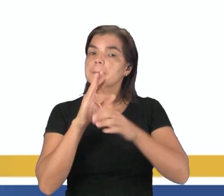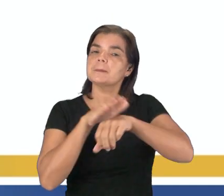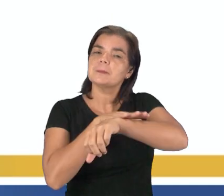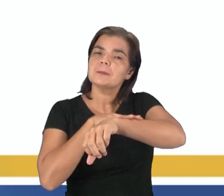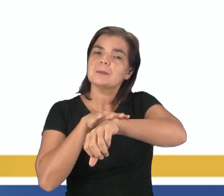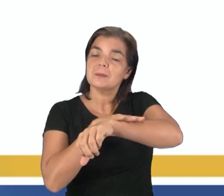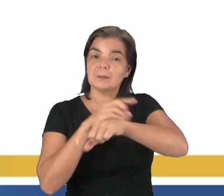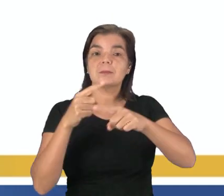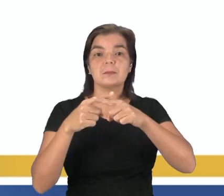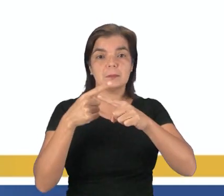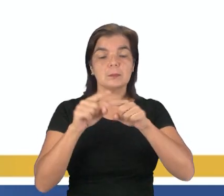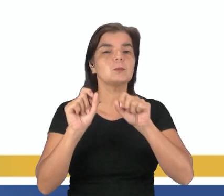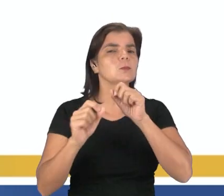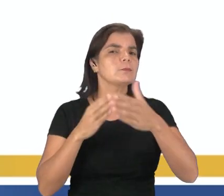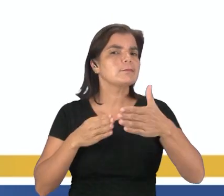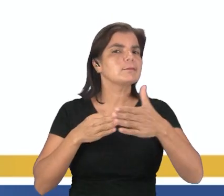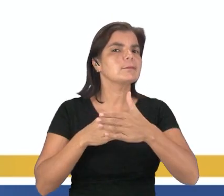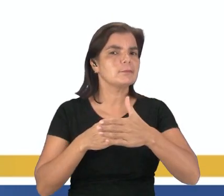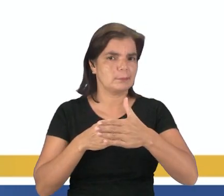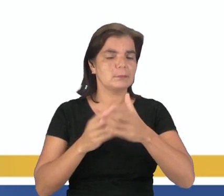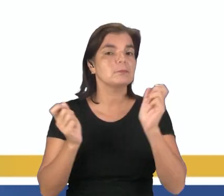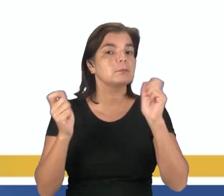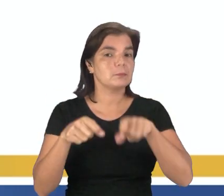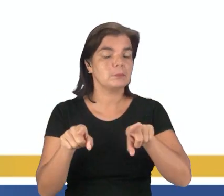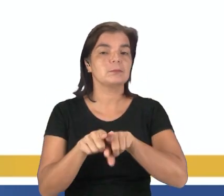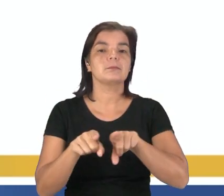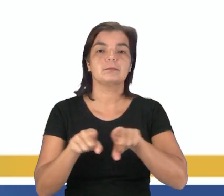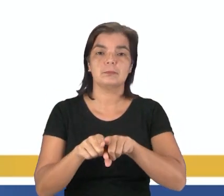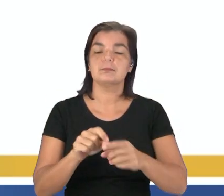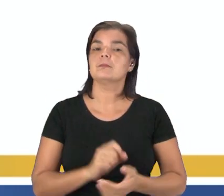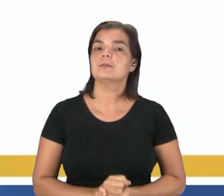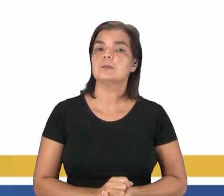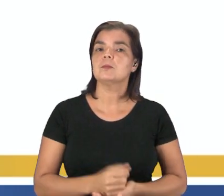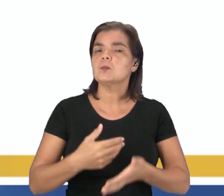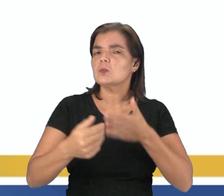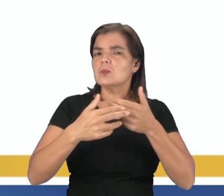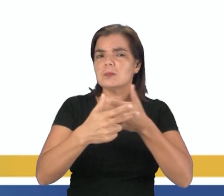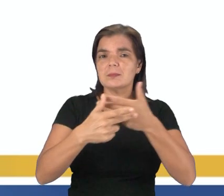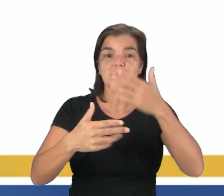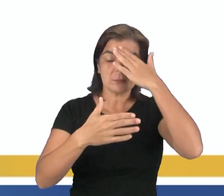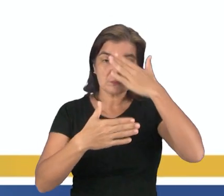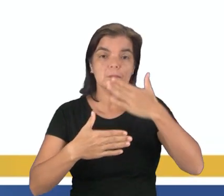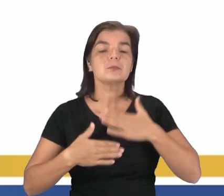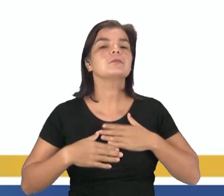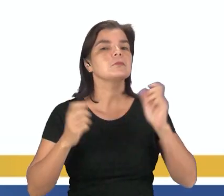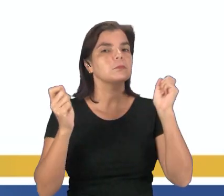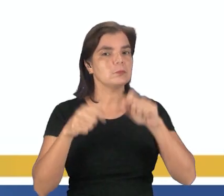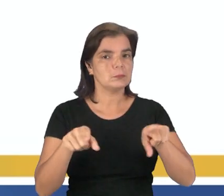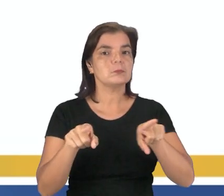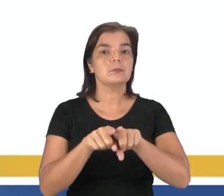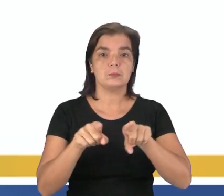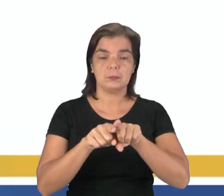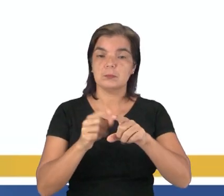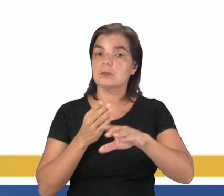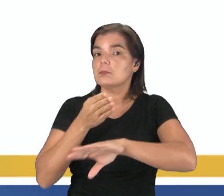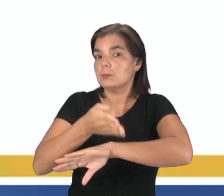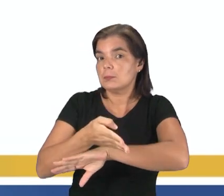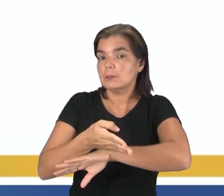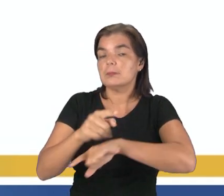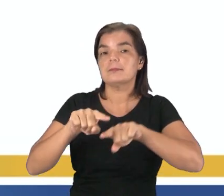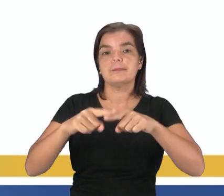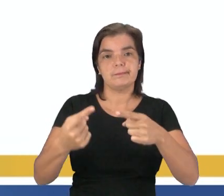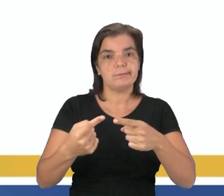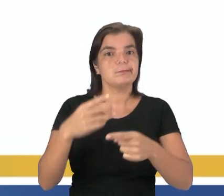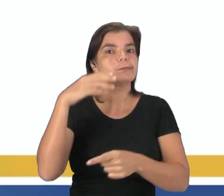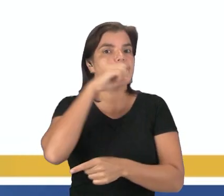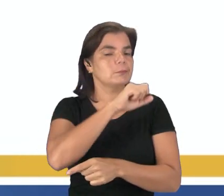de reter corpos estranhos que tentem invadir por essa via. Então, qualquer parte do nosso corpo poderia ser uma via de entrada,